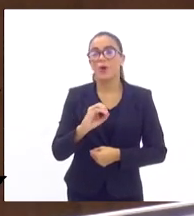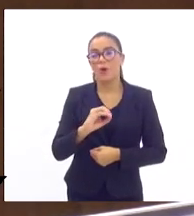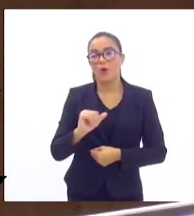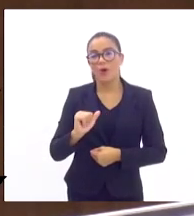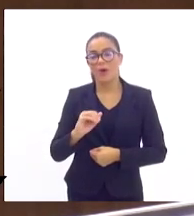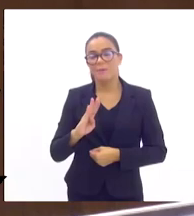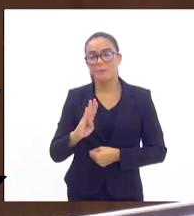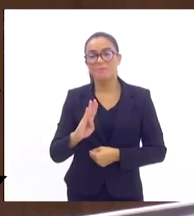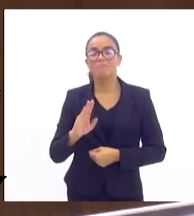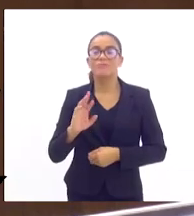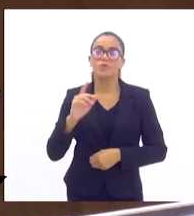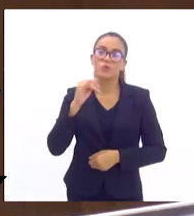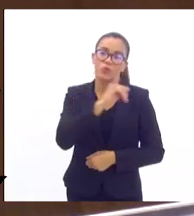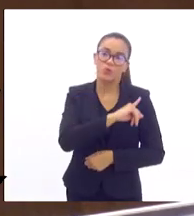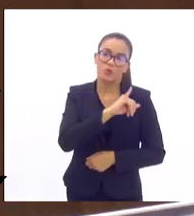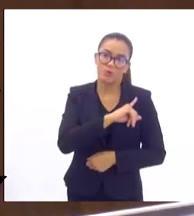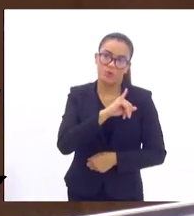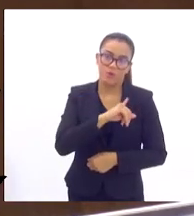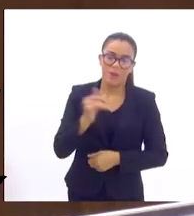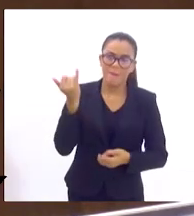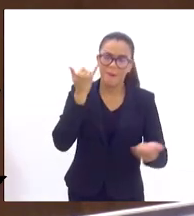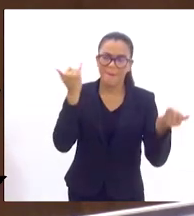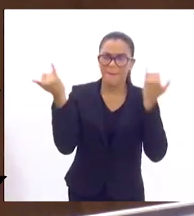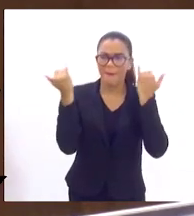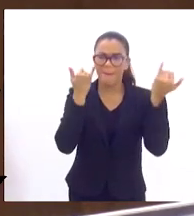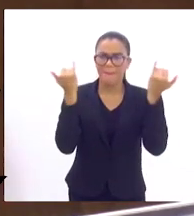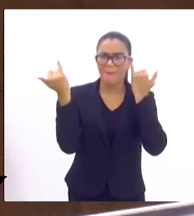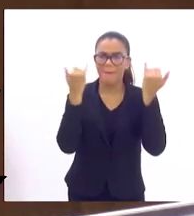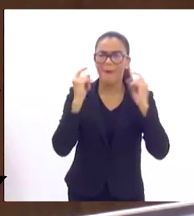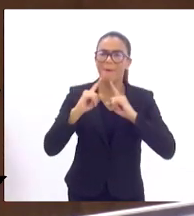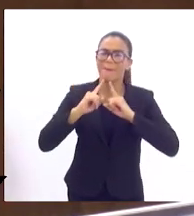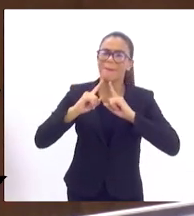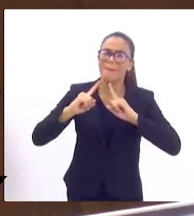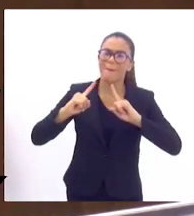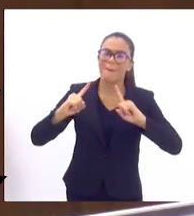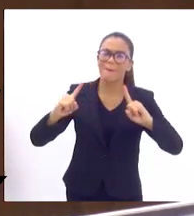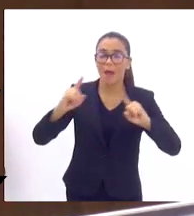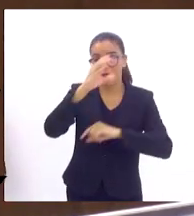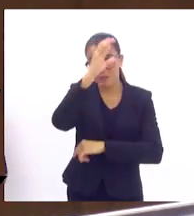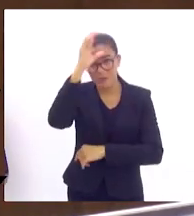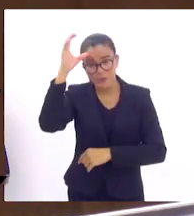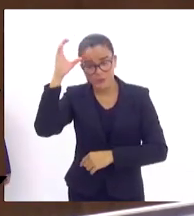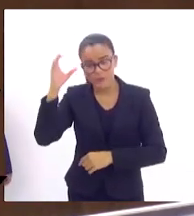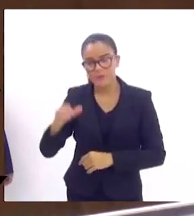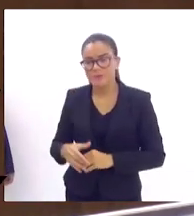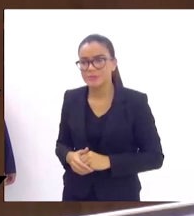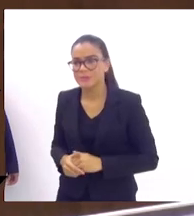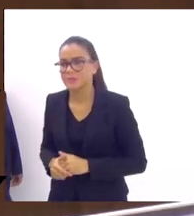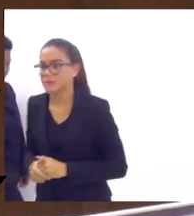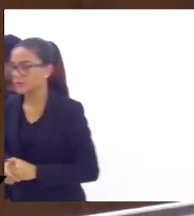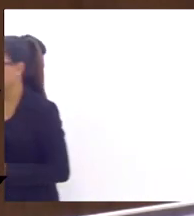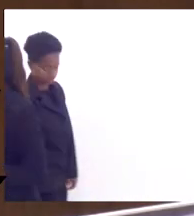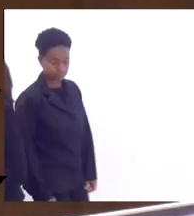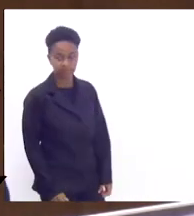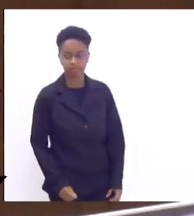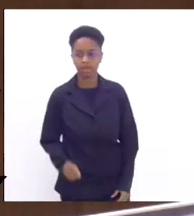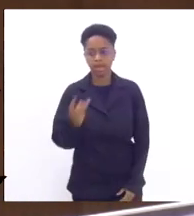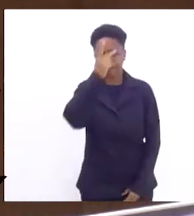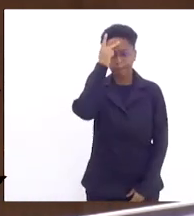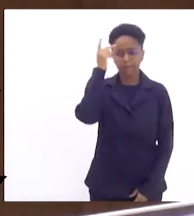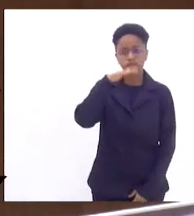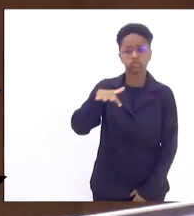temos ouvido, infelizmente falando, na nossa comissão, dos clientes, das pessoas no geral,